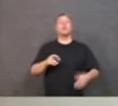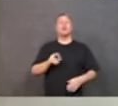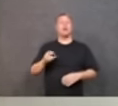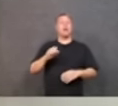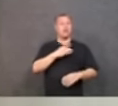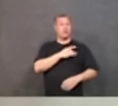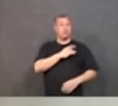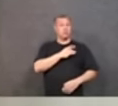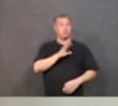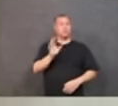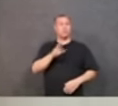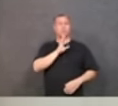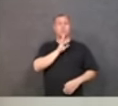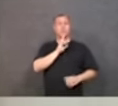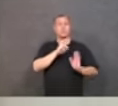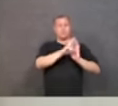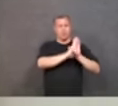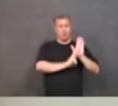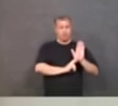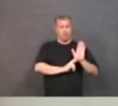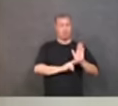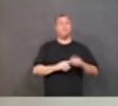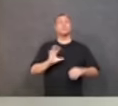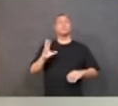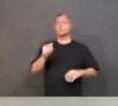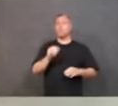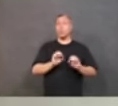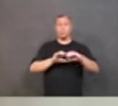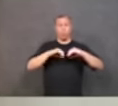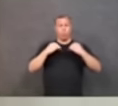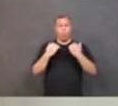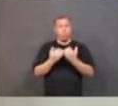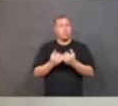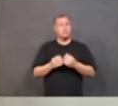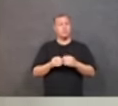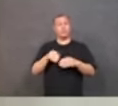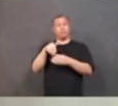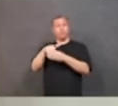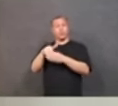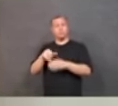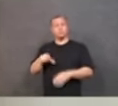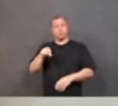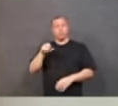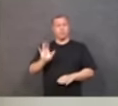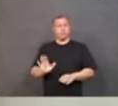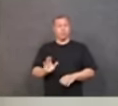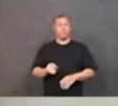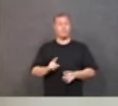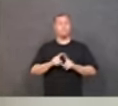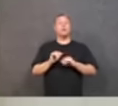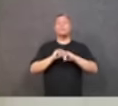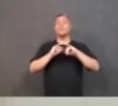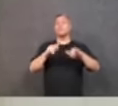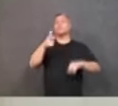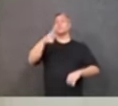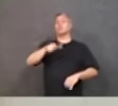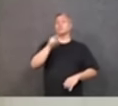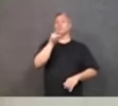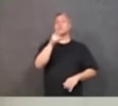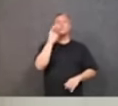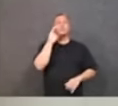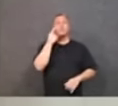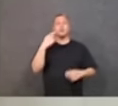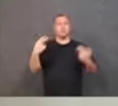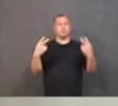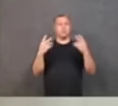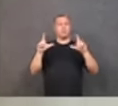regras que foram estabelecidas pela comissão eleitoral, juntamente com os representantes de cada chapa. Mas é importante a gente reforçar para você que nos acompanha,